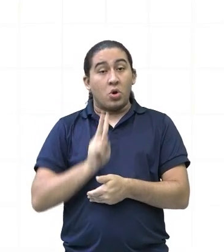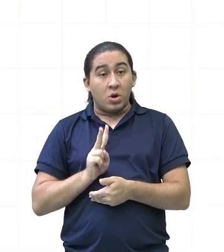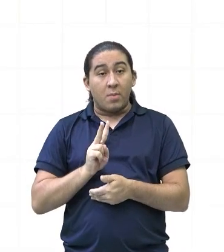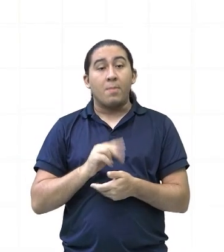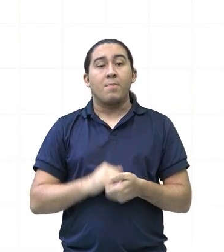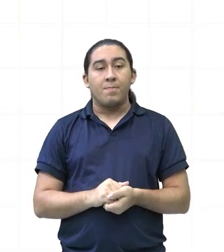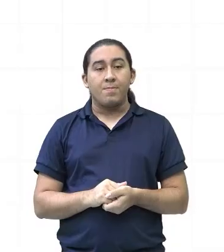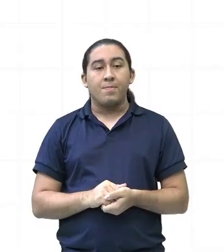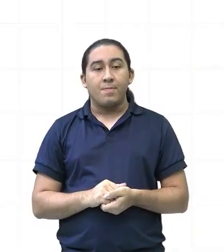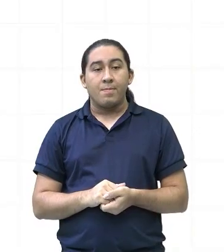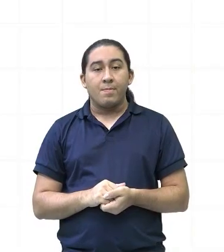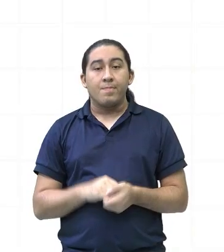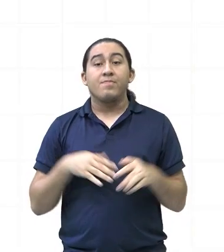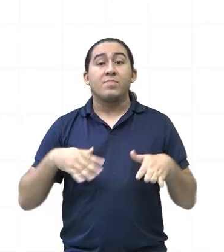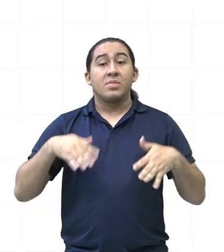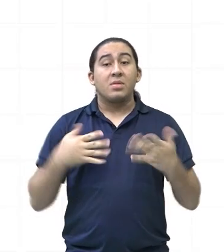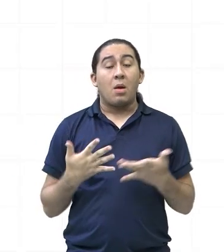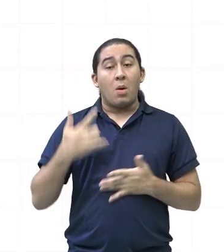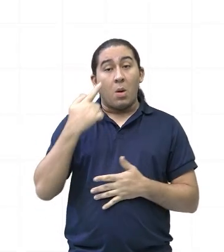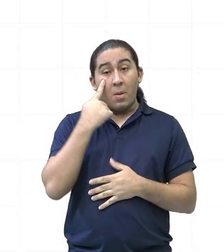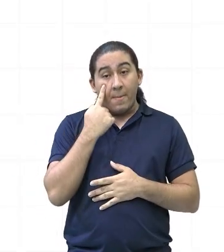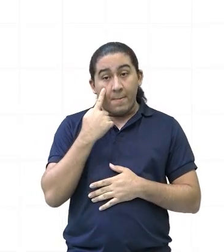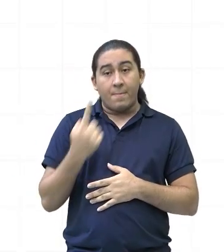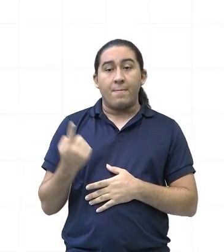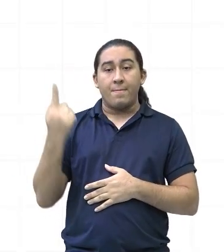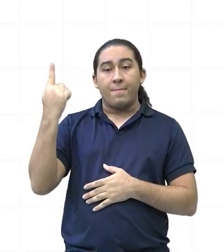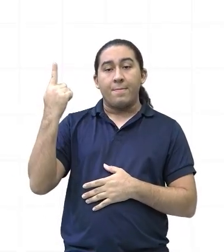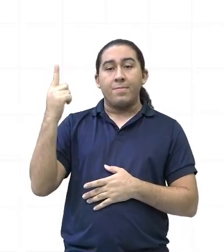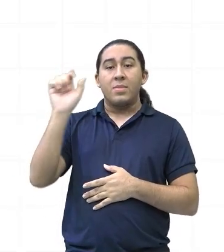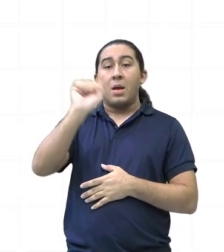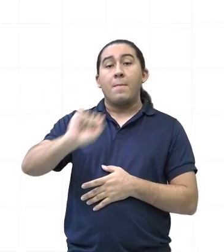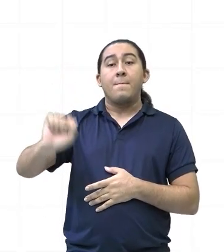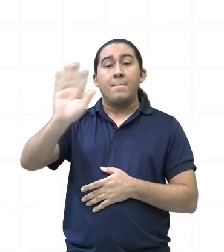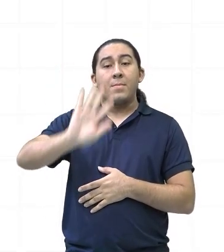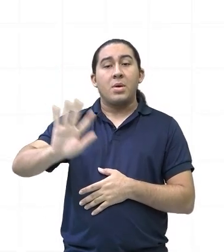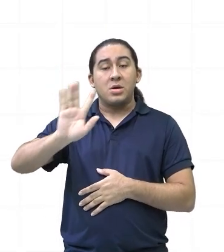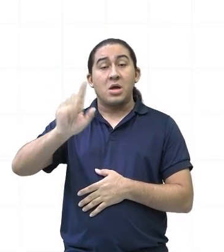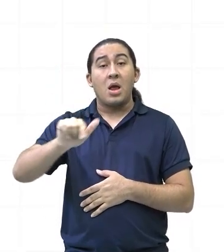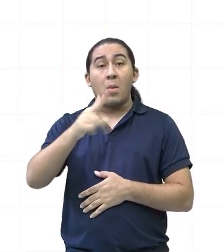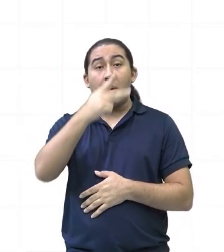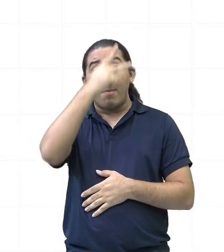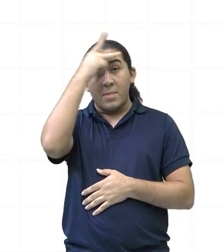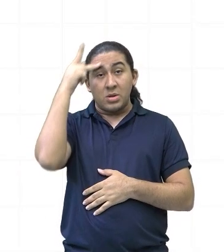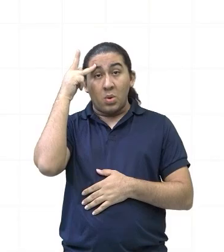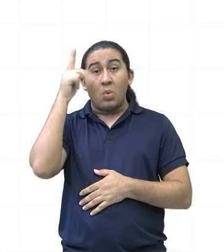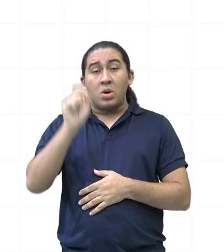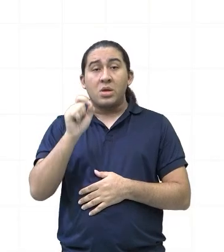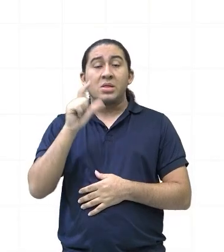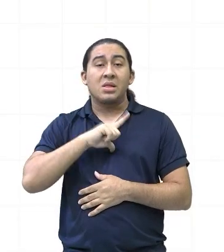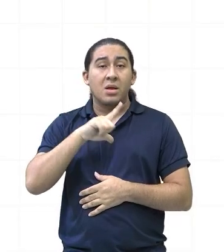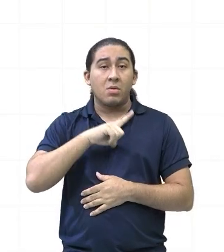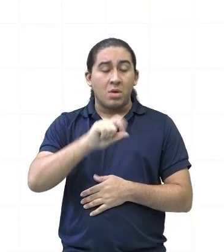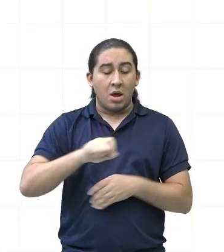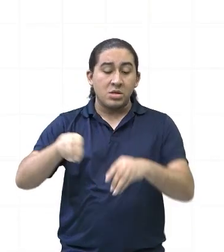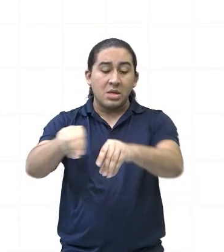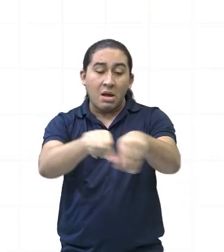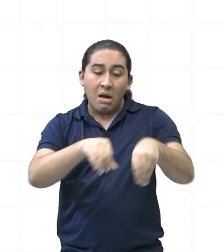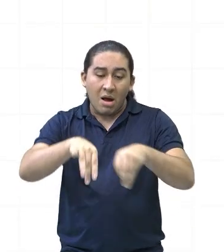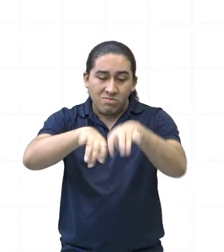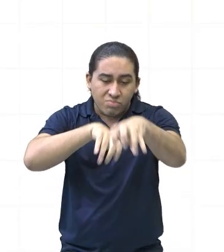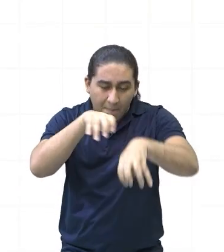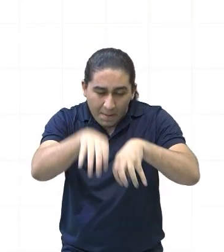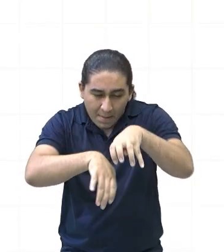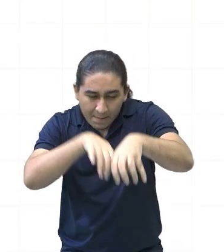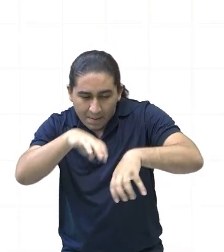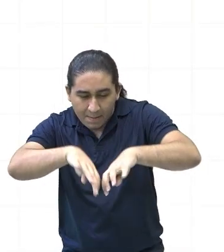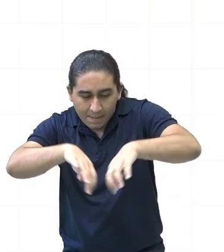vocês têm, então, aí na tela de vocês, né, uma imagem de uma pessoa, teoricamente, cavando o solo, não é mesmo? Que